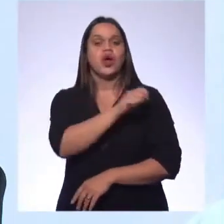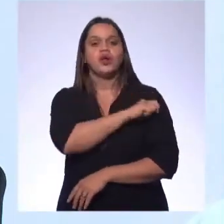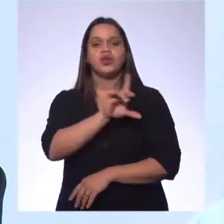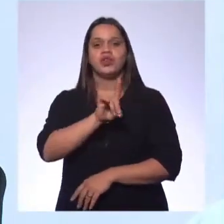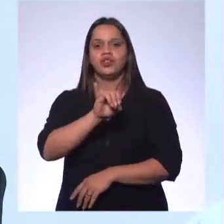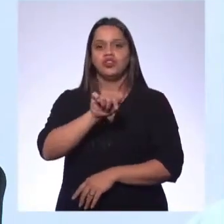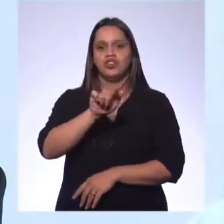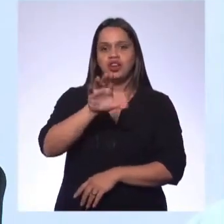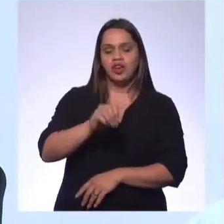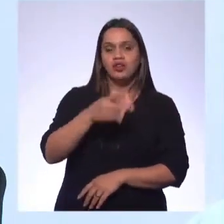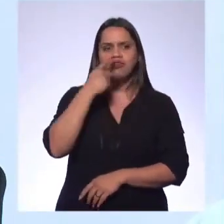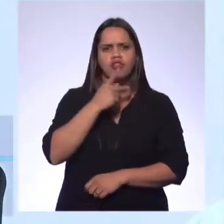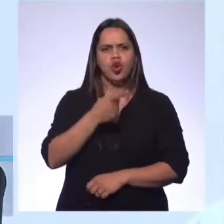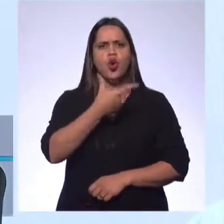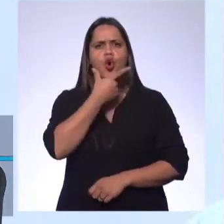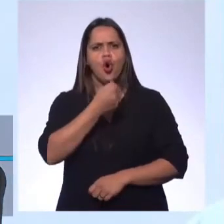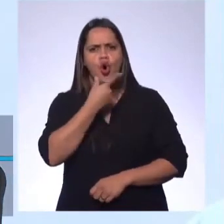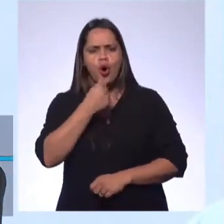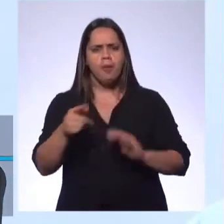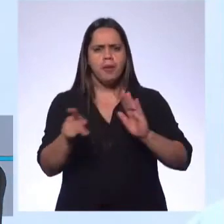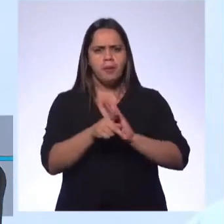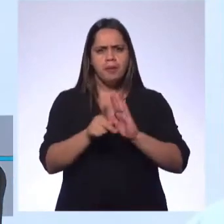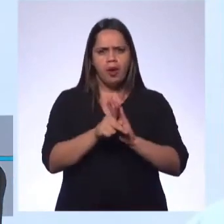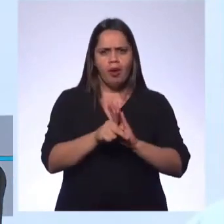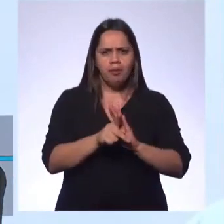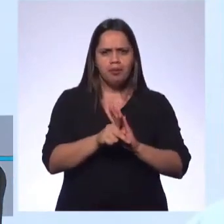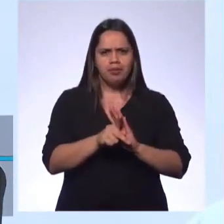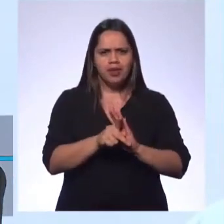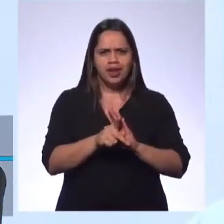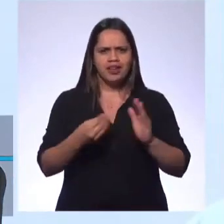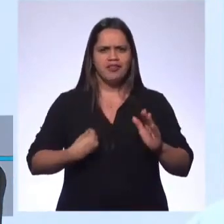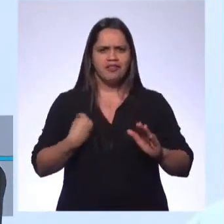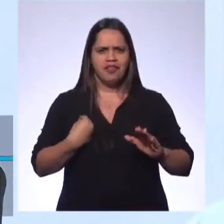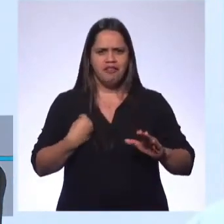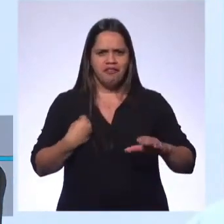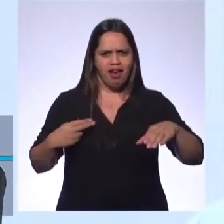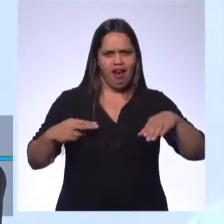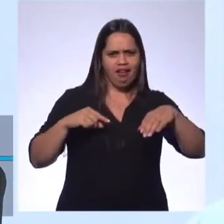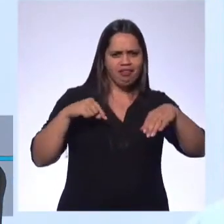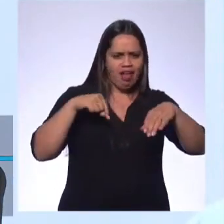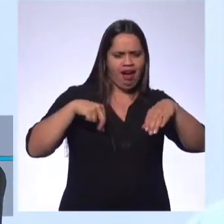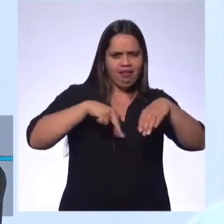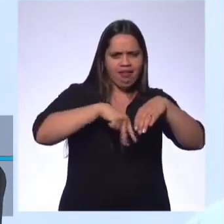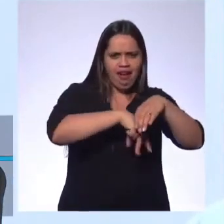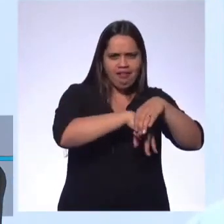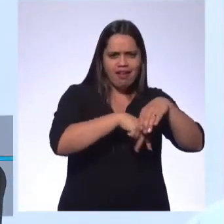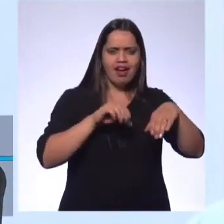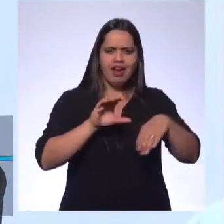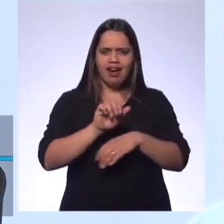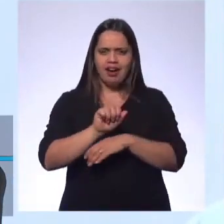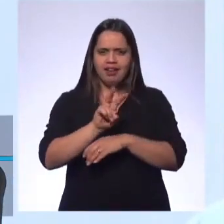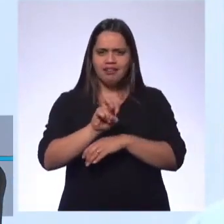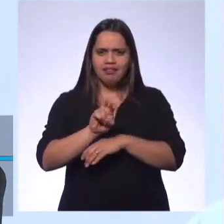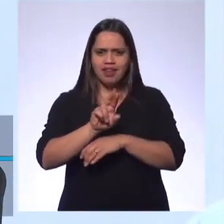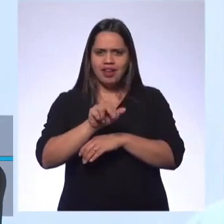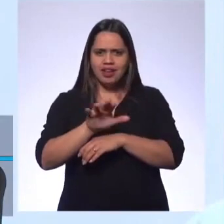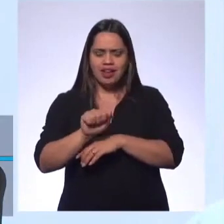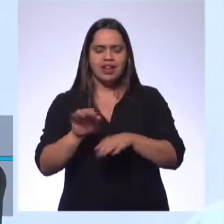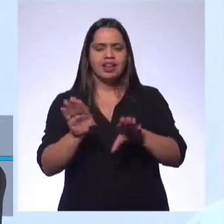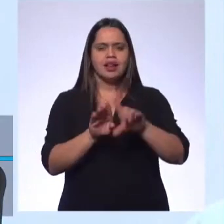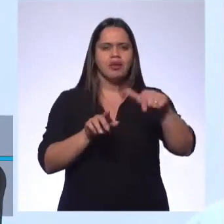disse homem da caverna, o Pedro também, homem das cavernas. A Duda também, Homem das Cavernas,